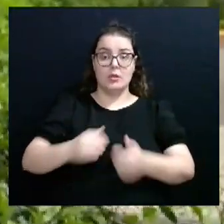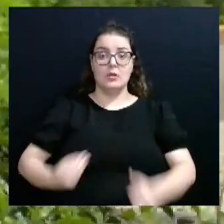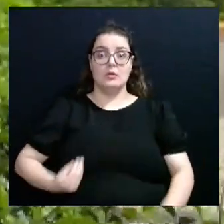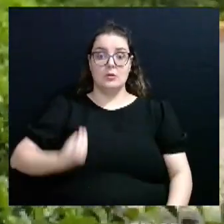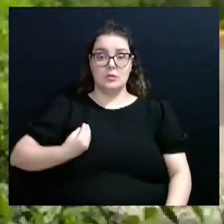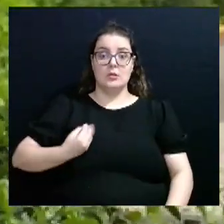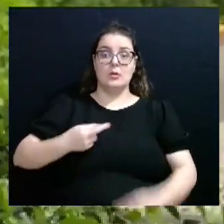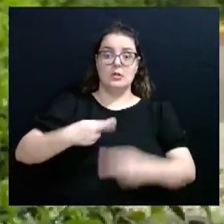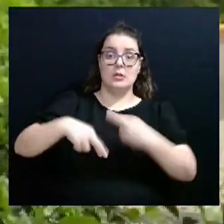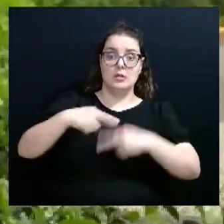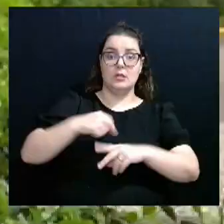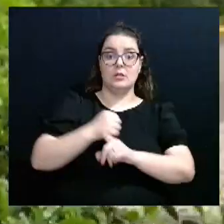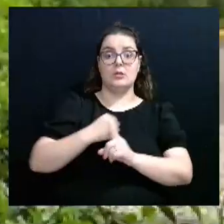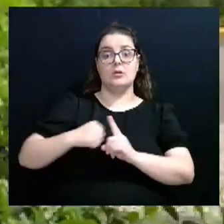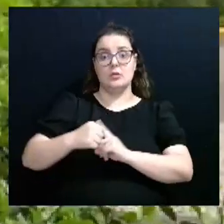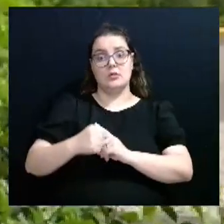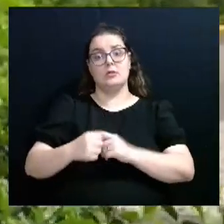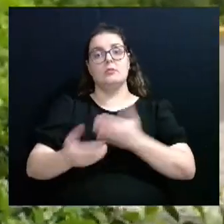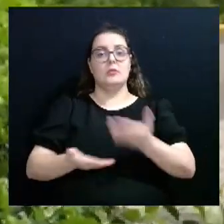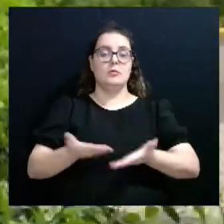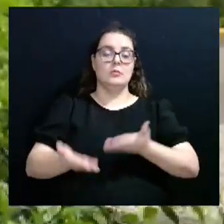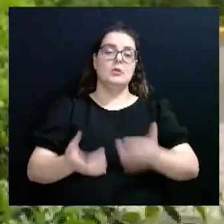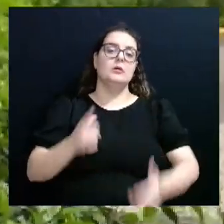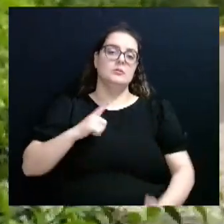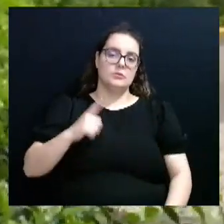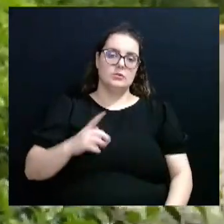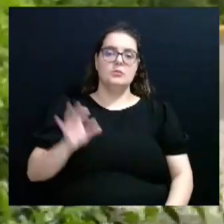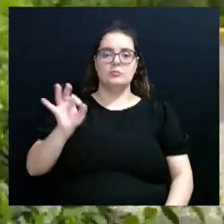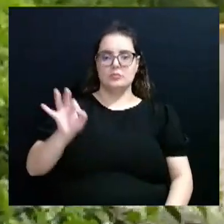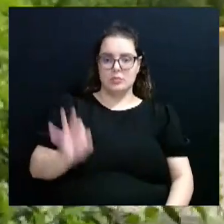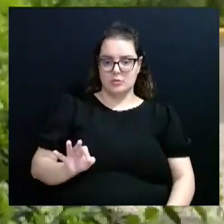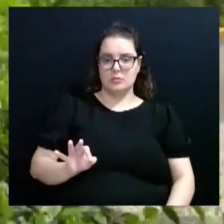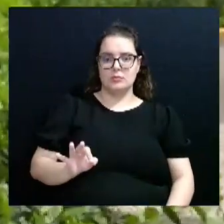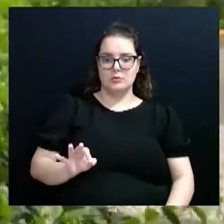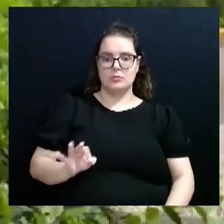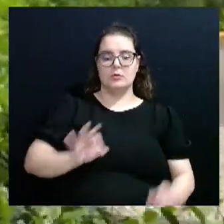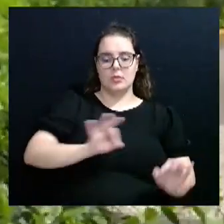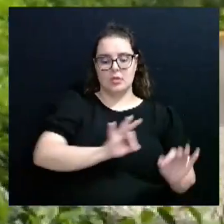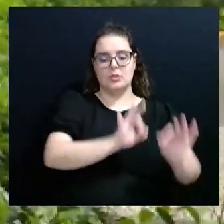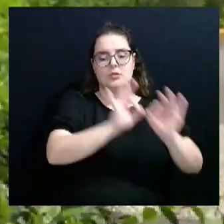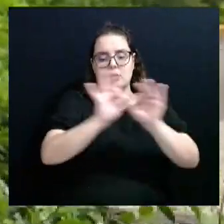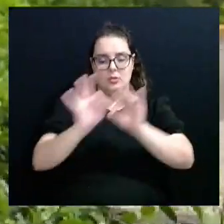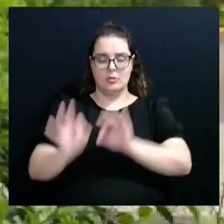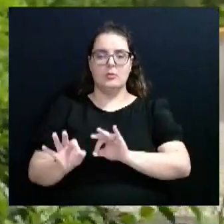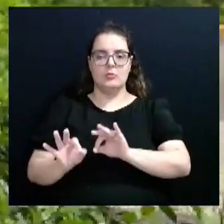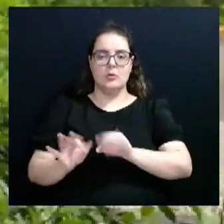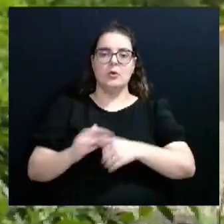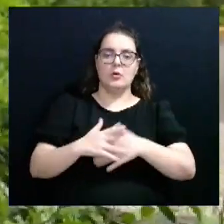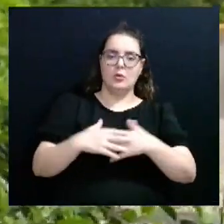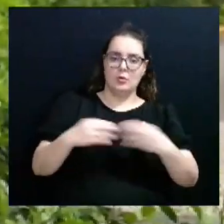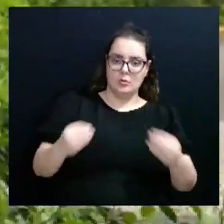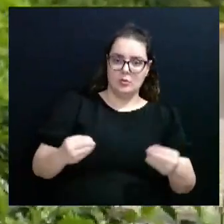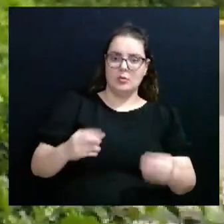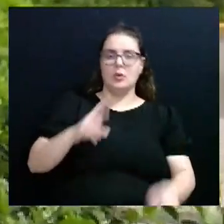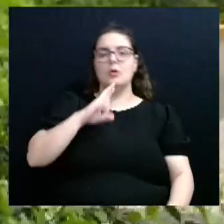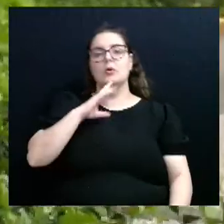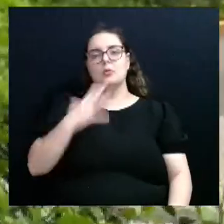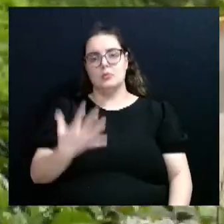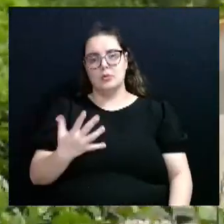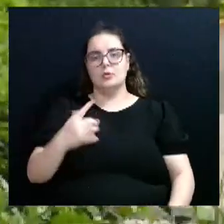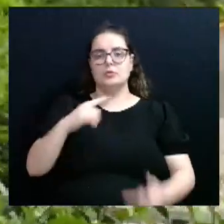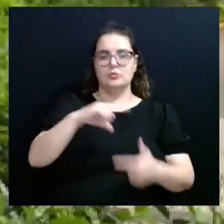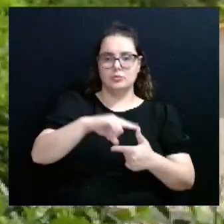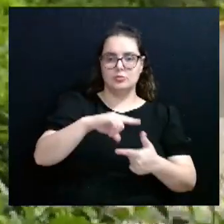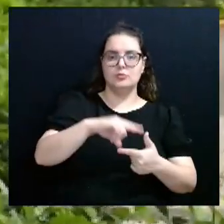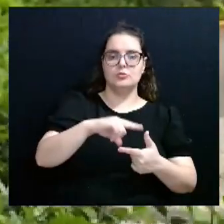tratamento, mantendo as chances de acompanhamento, cura e resolução do quadro, se é